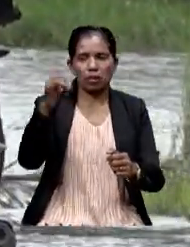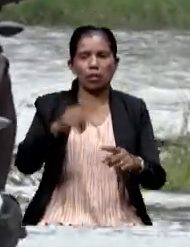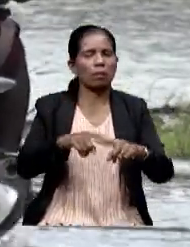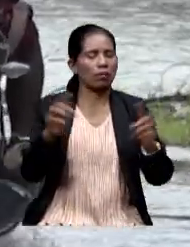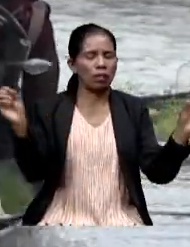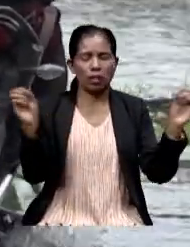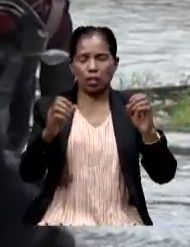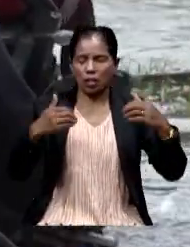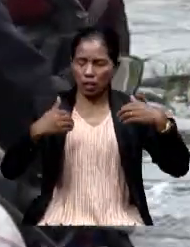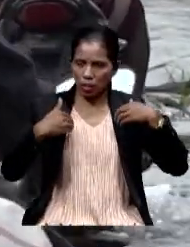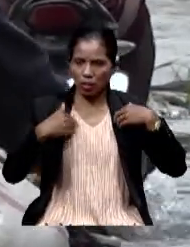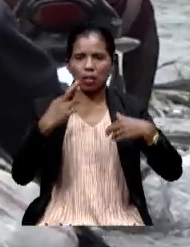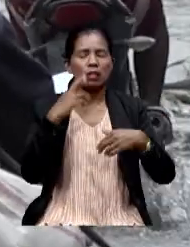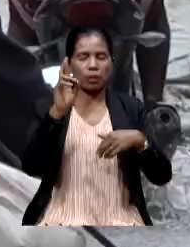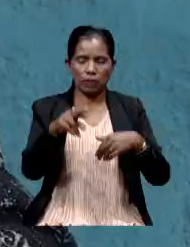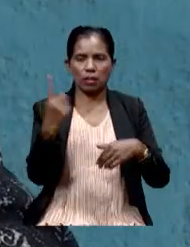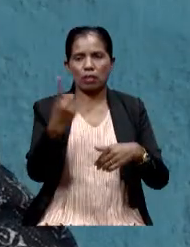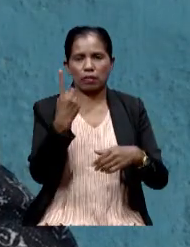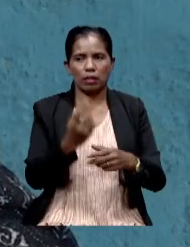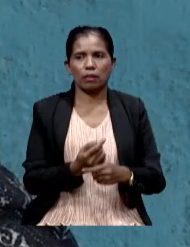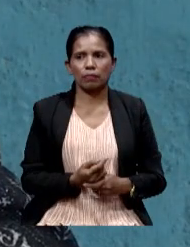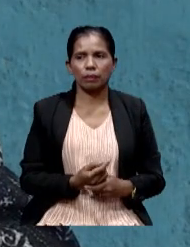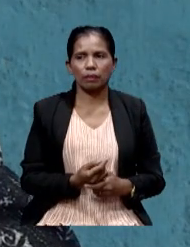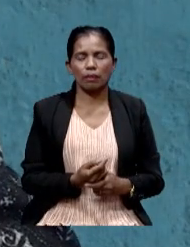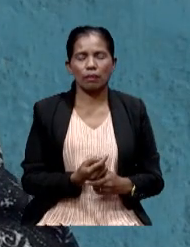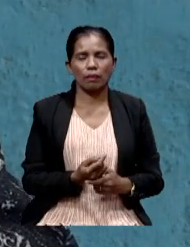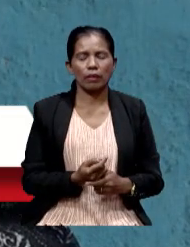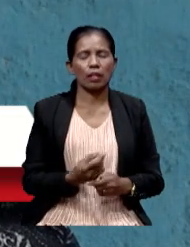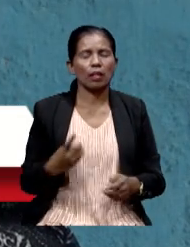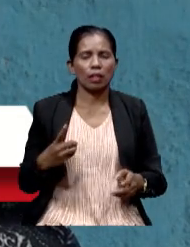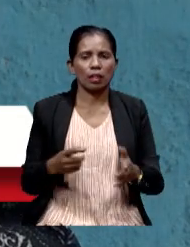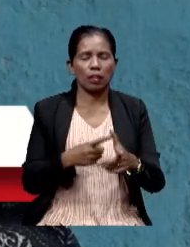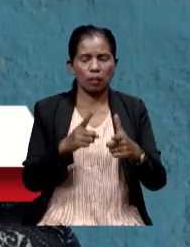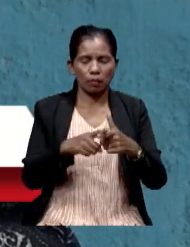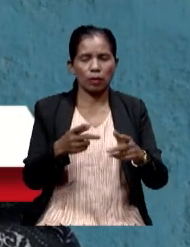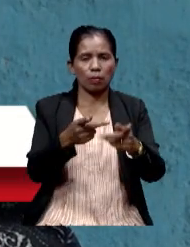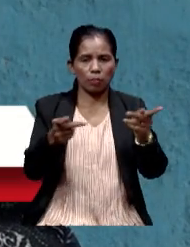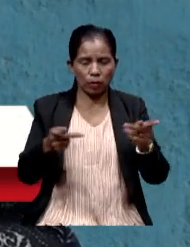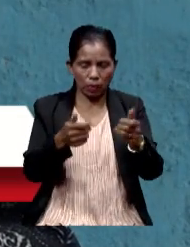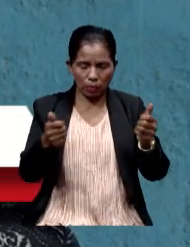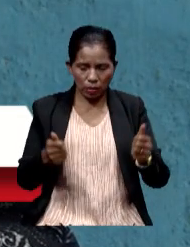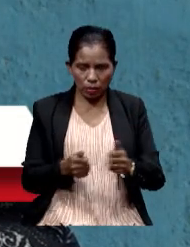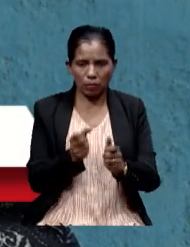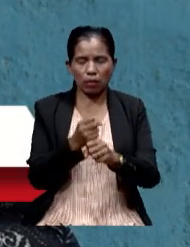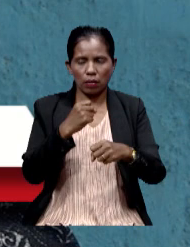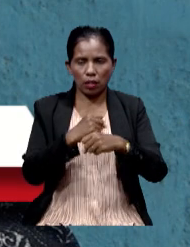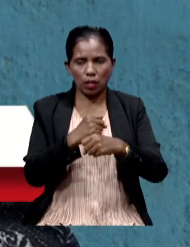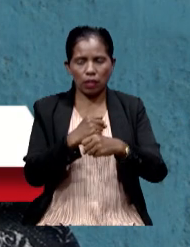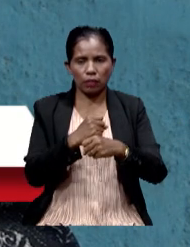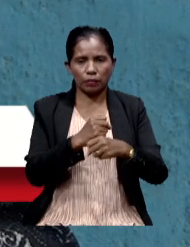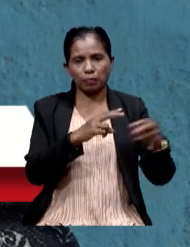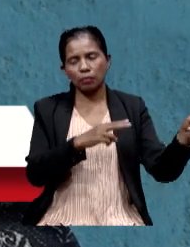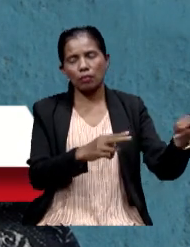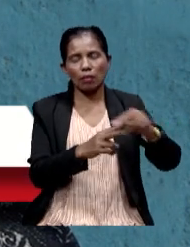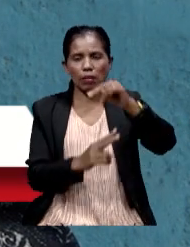iha resposta na fatin. Depois, se você fala posto administrativo lá, Rassel Cantuhalo, ligação para